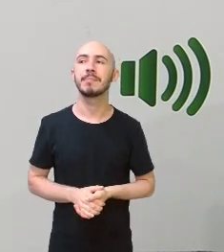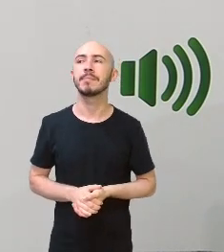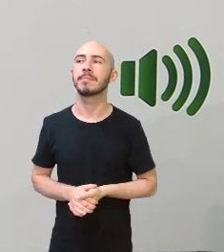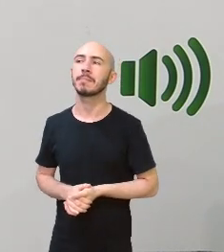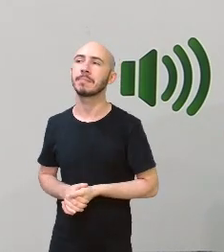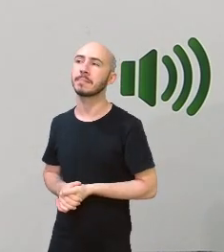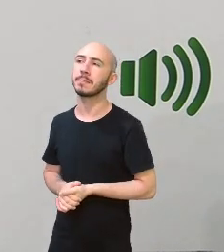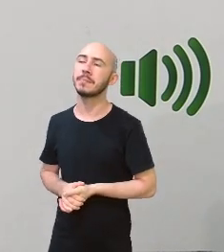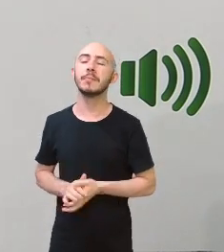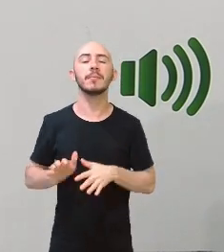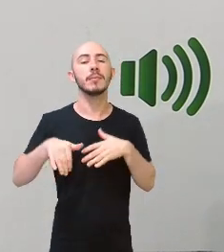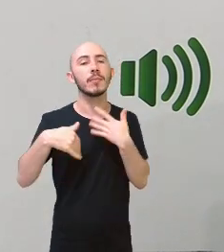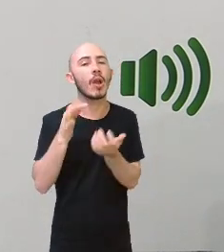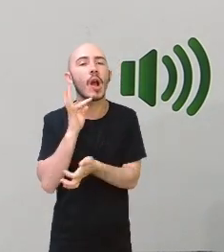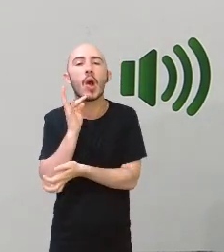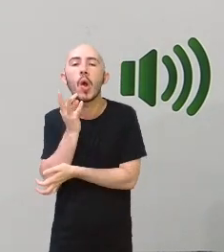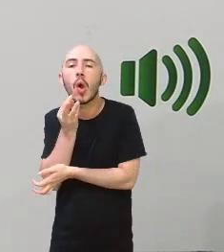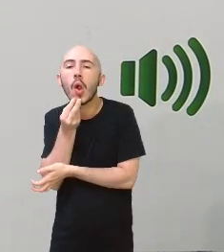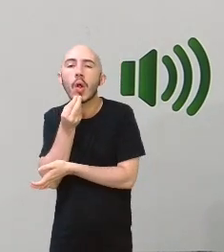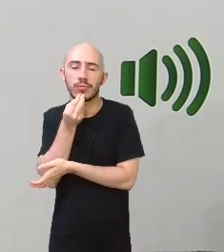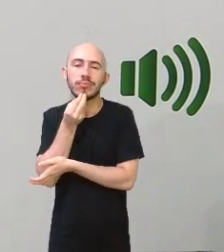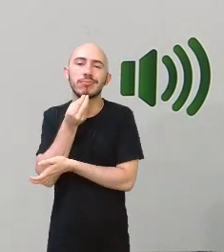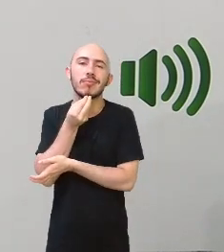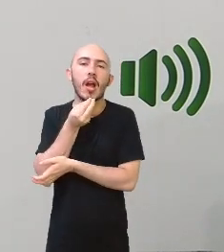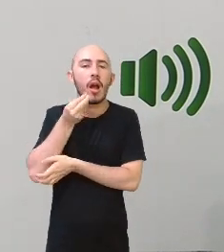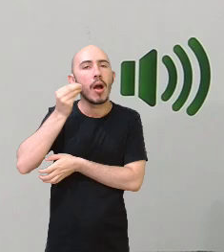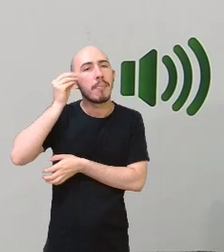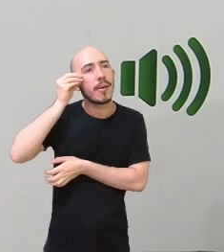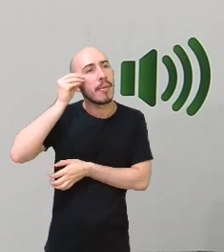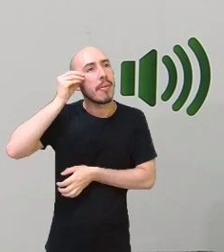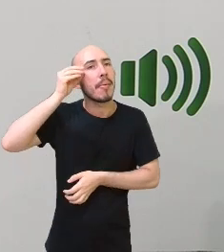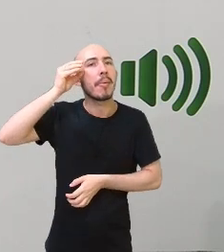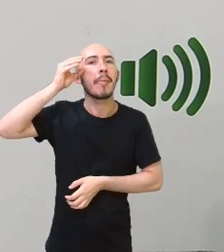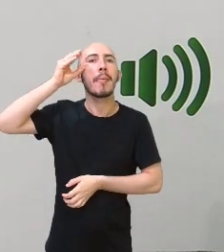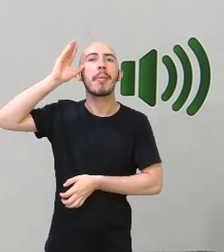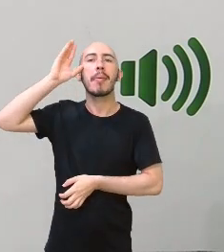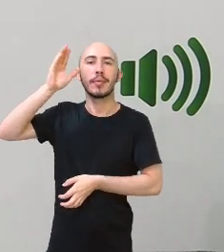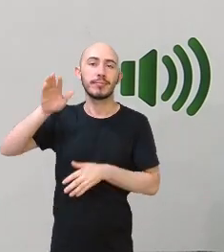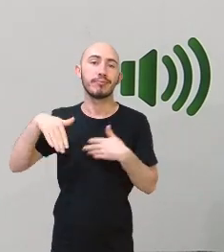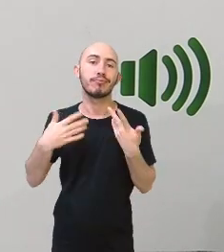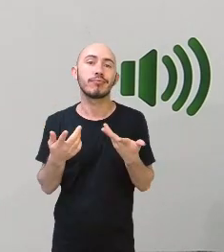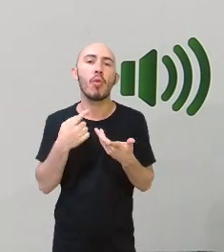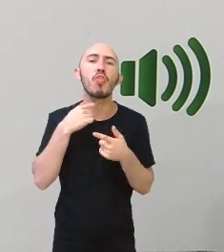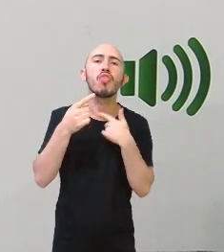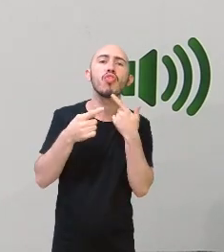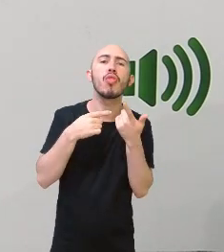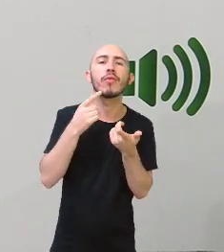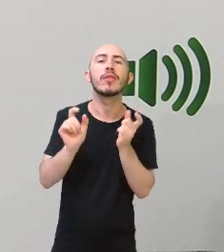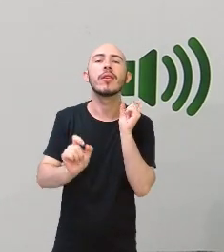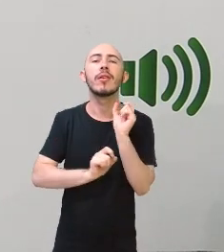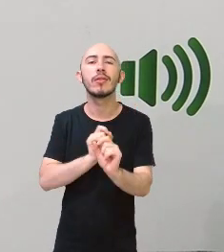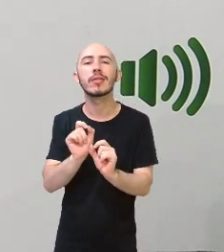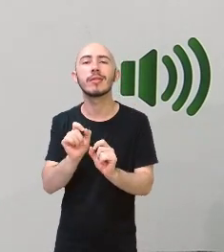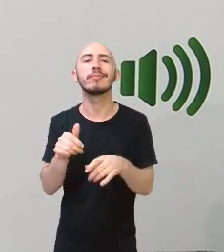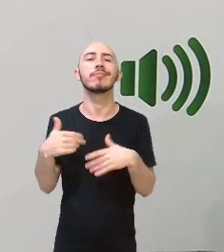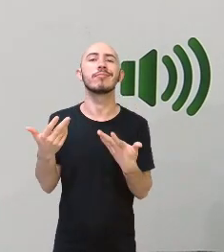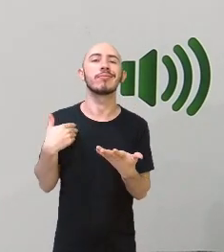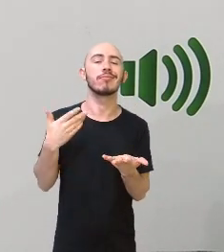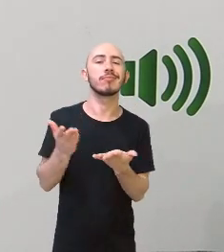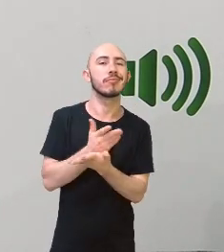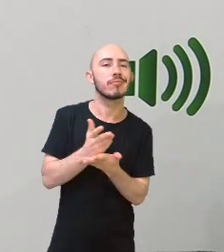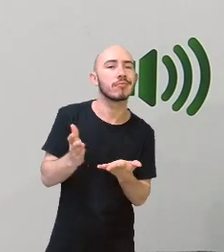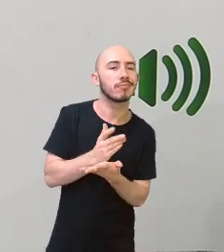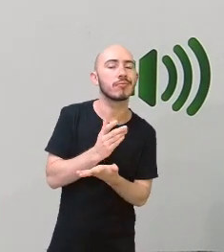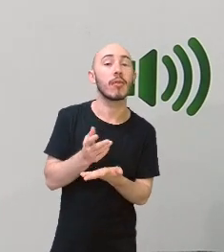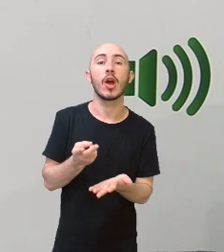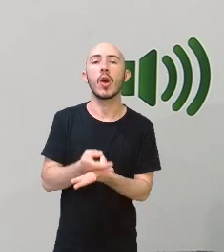construindo o conhecimento. Então, tem uma dúvida que a gente tem, né, de vez em quando